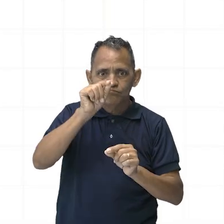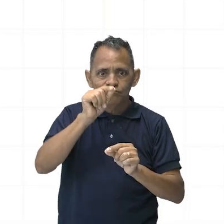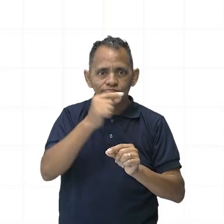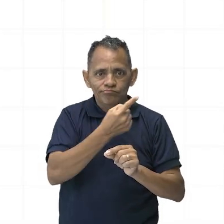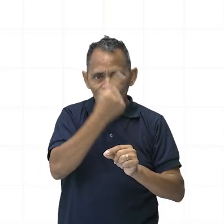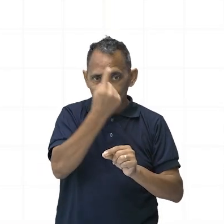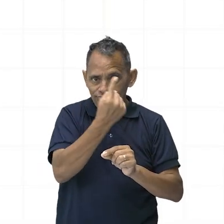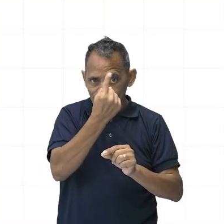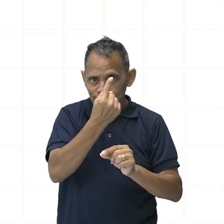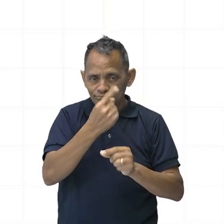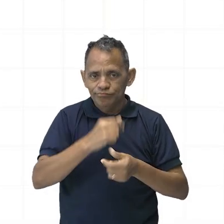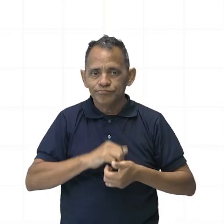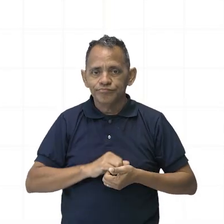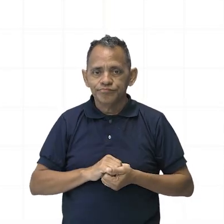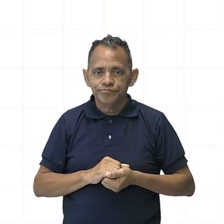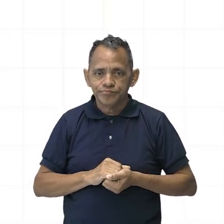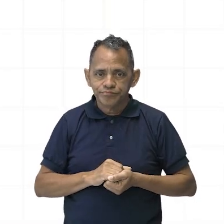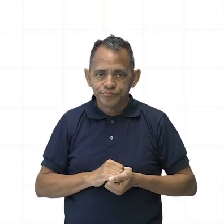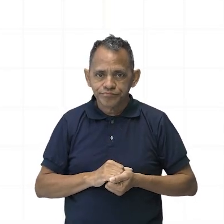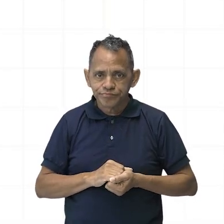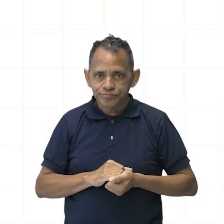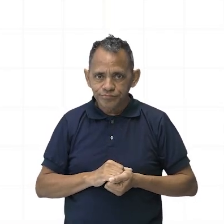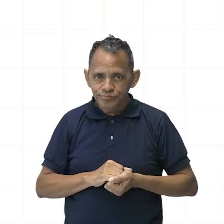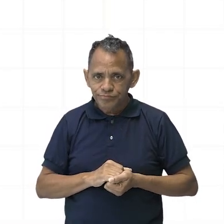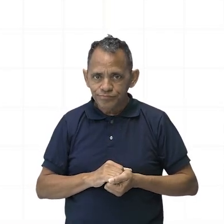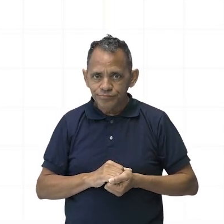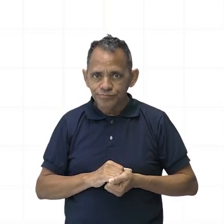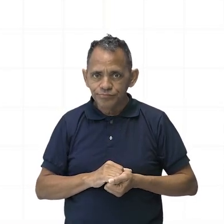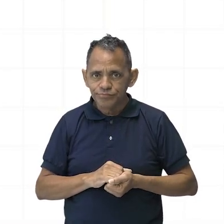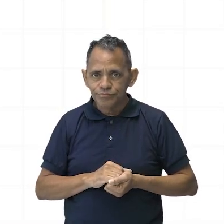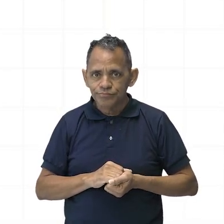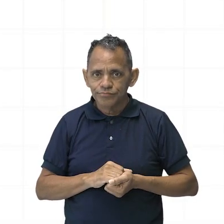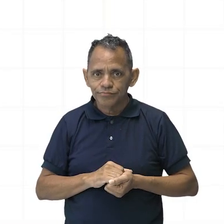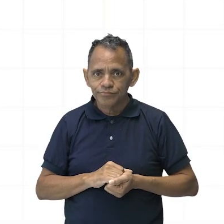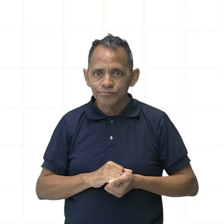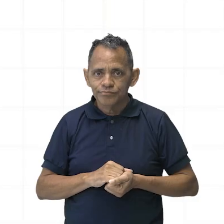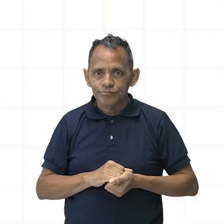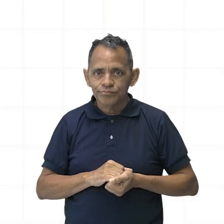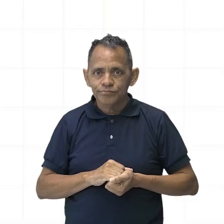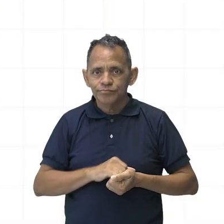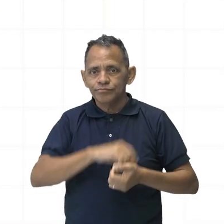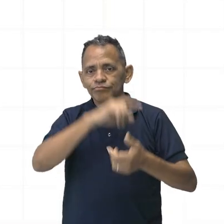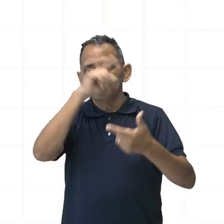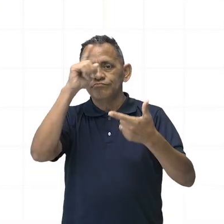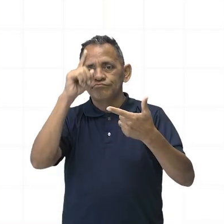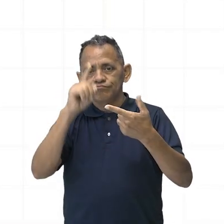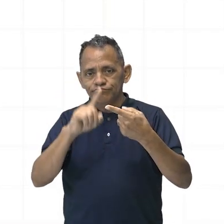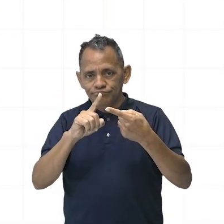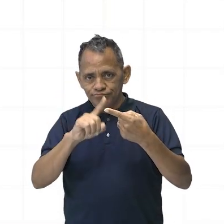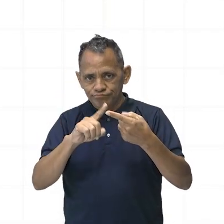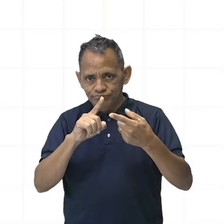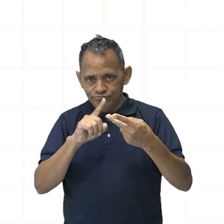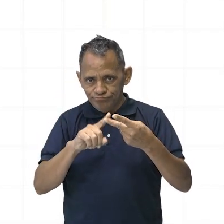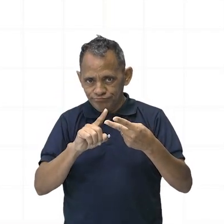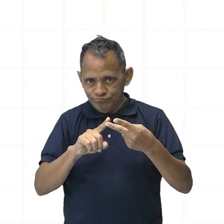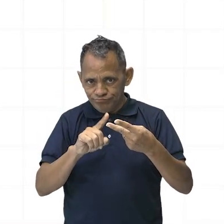Certo? 7,5. A nossa segunda coluna, ela vai a